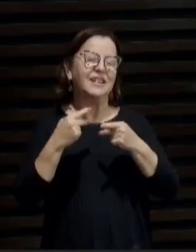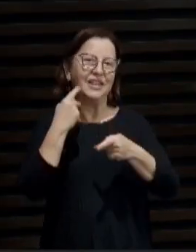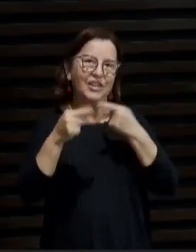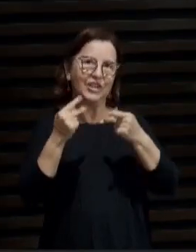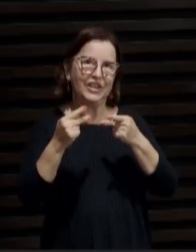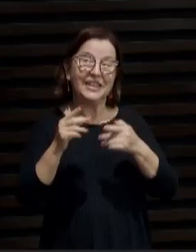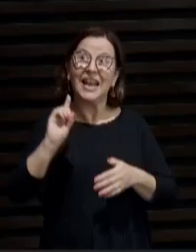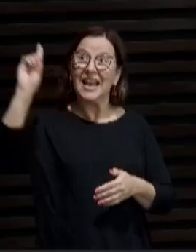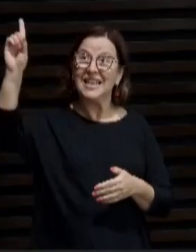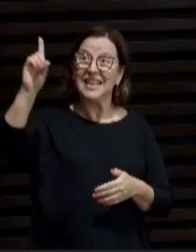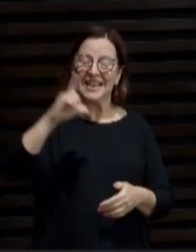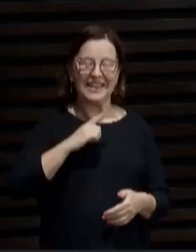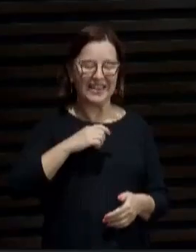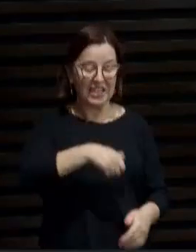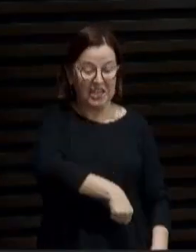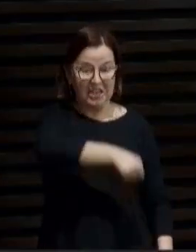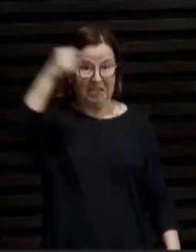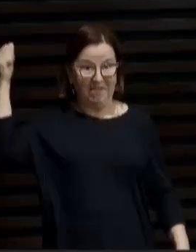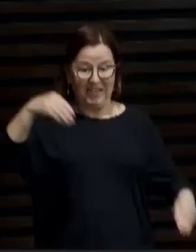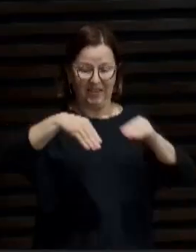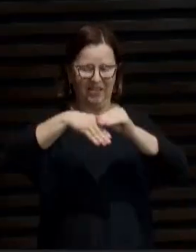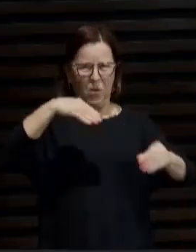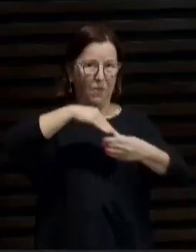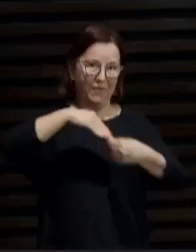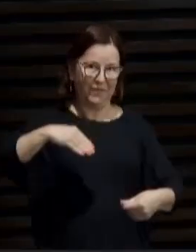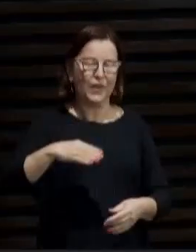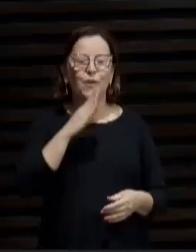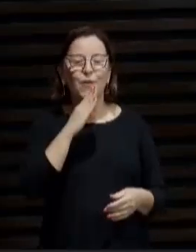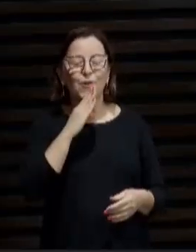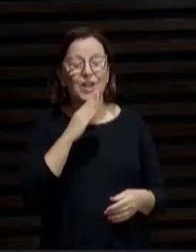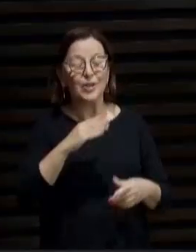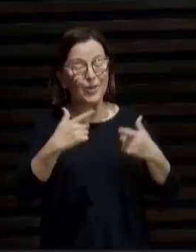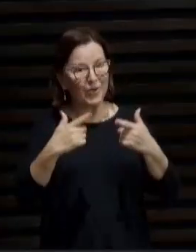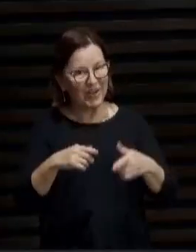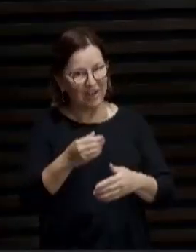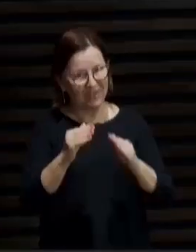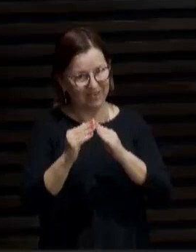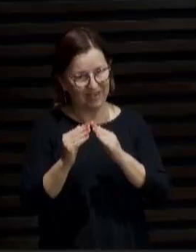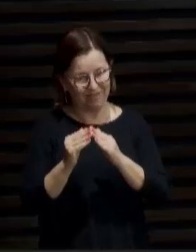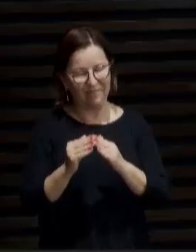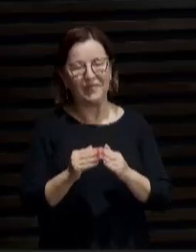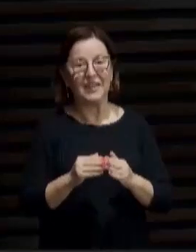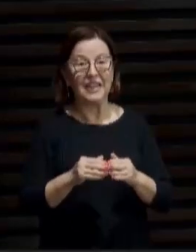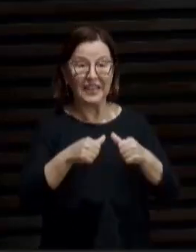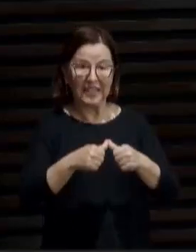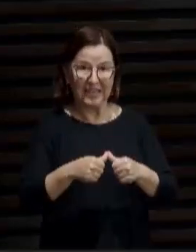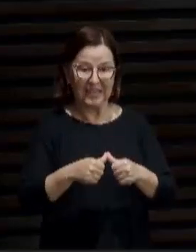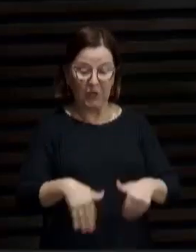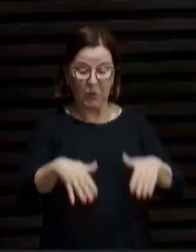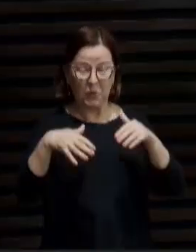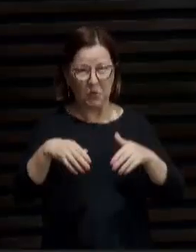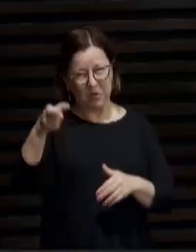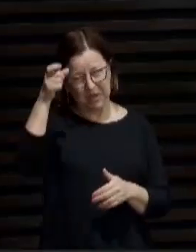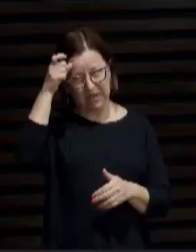2 gumes. Conheço o lugar em que habitas, onde está o trono de Satanás, e que conservas